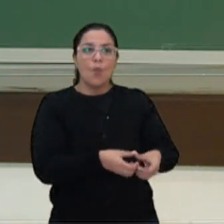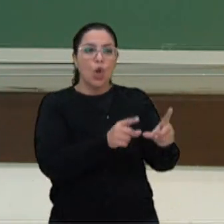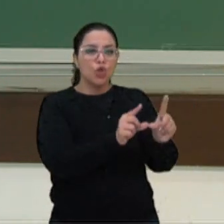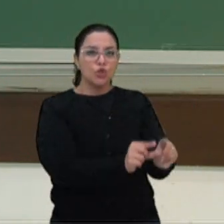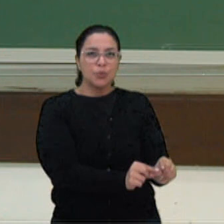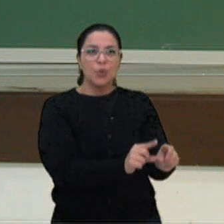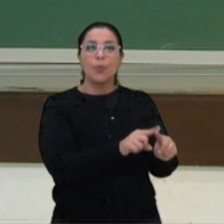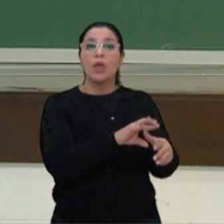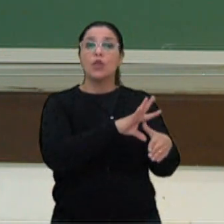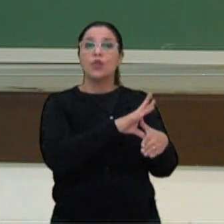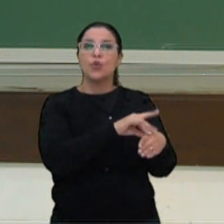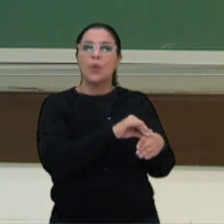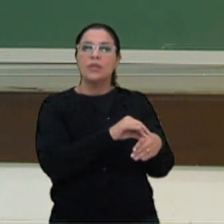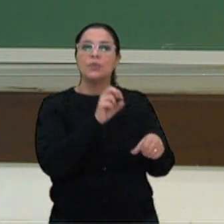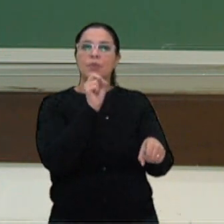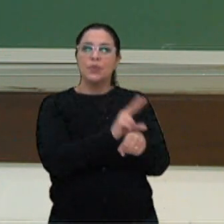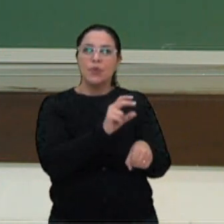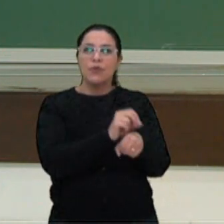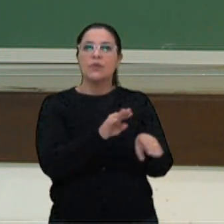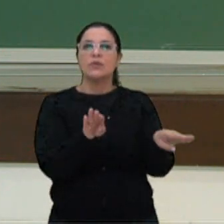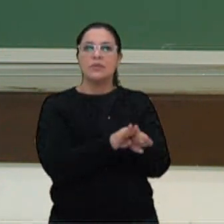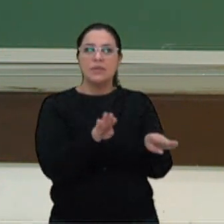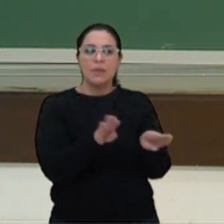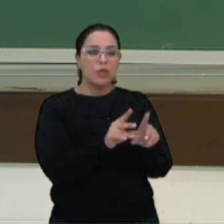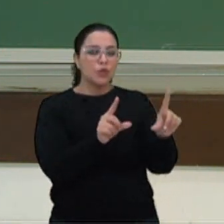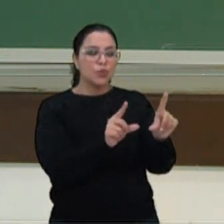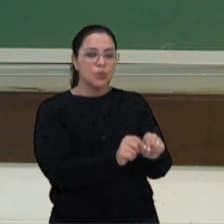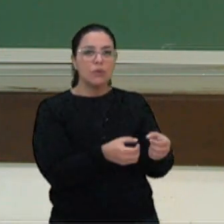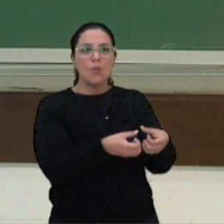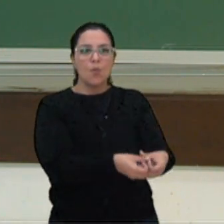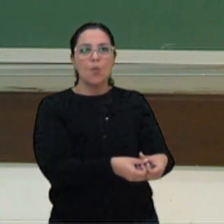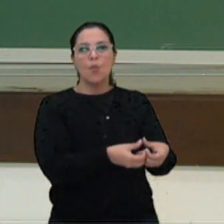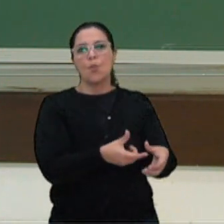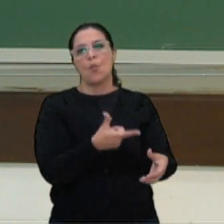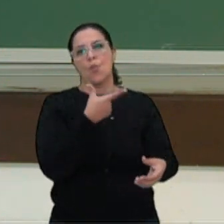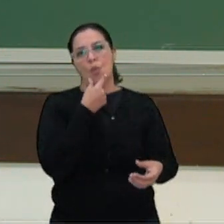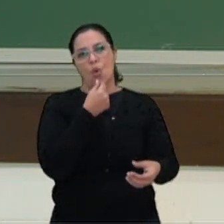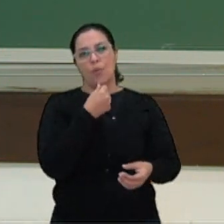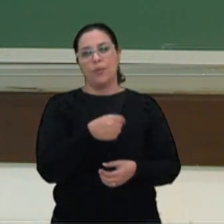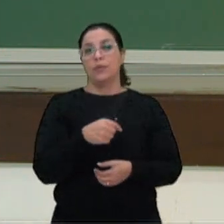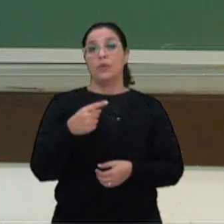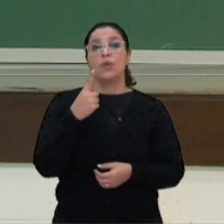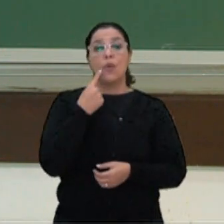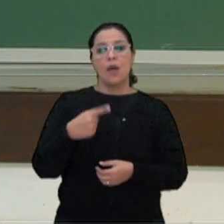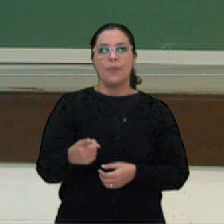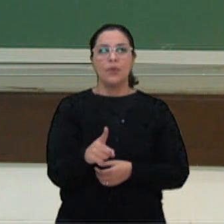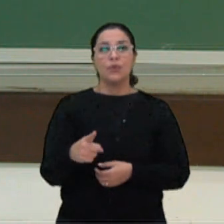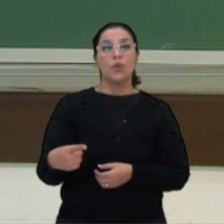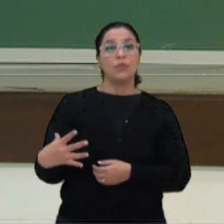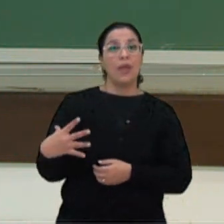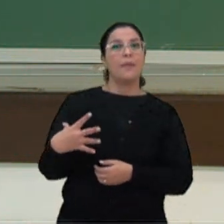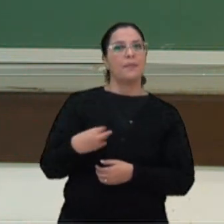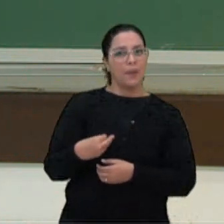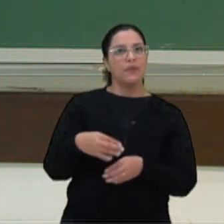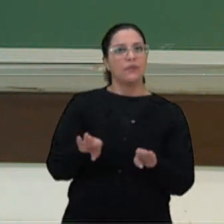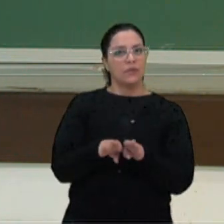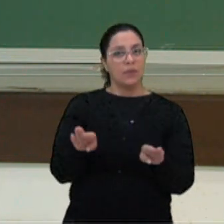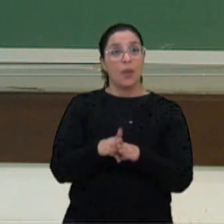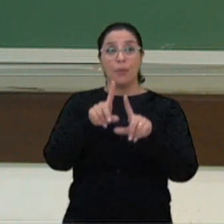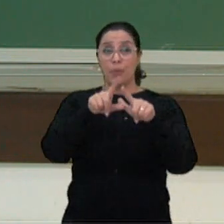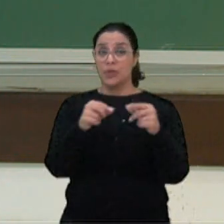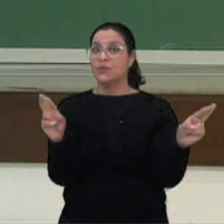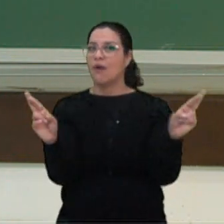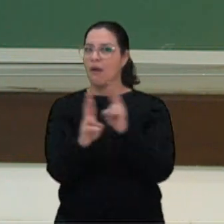porque descobriu-se que o vírus tem afinidade com células do testículo também. E camundongo é mamífero, então muito provavelmente isso vai